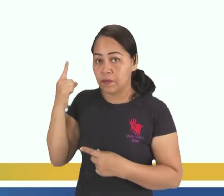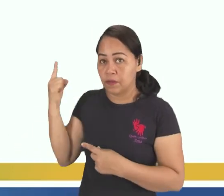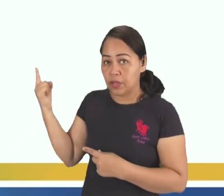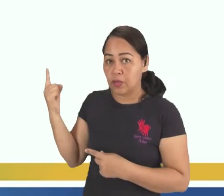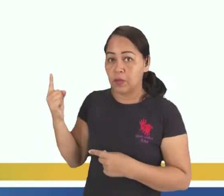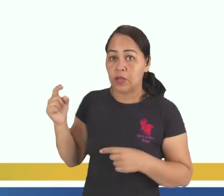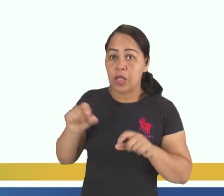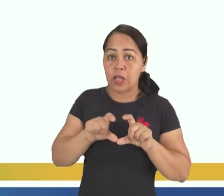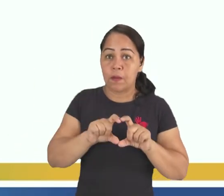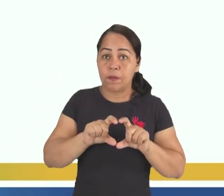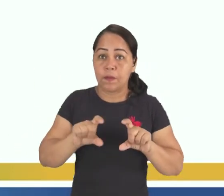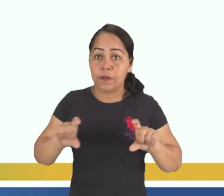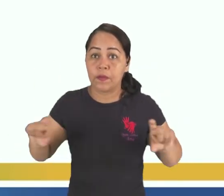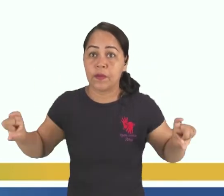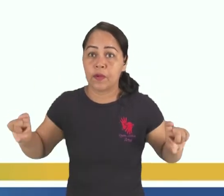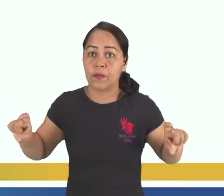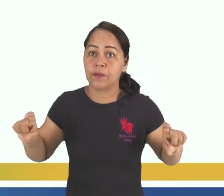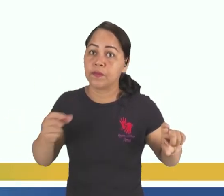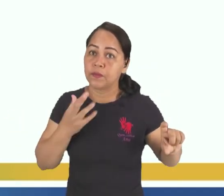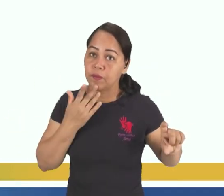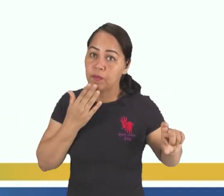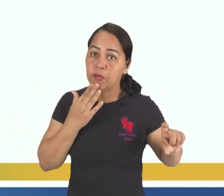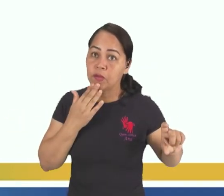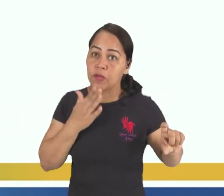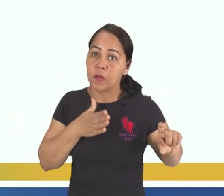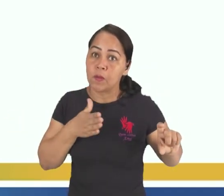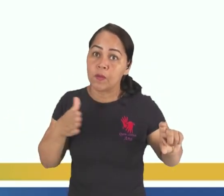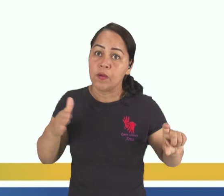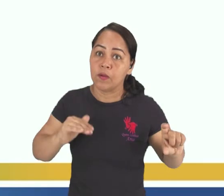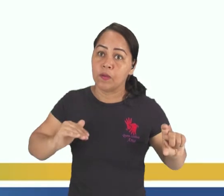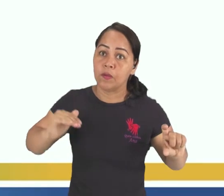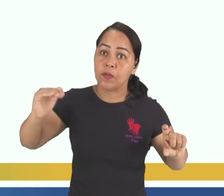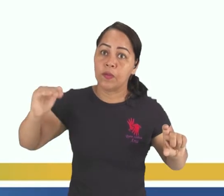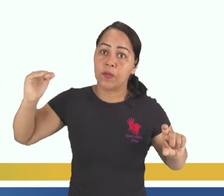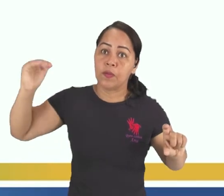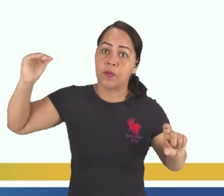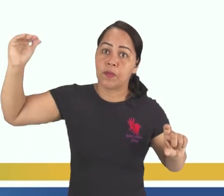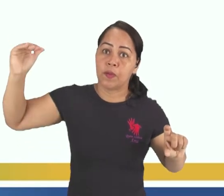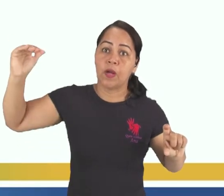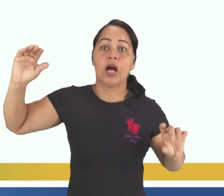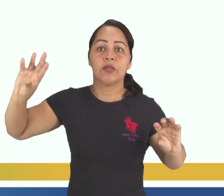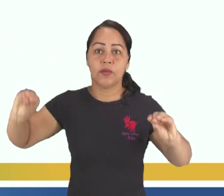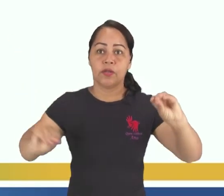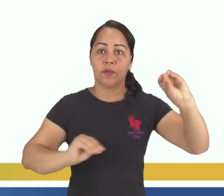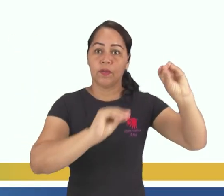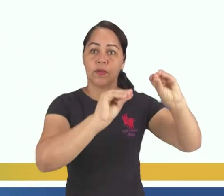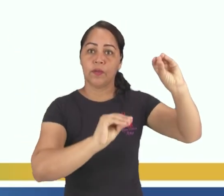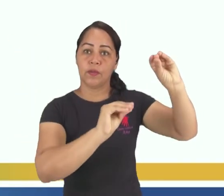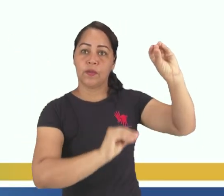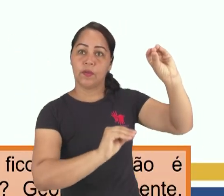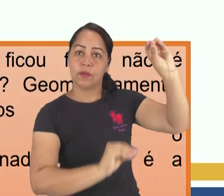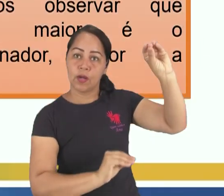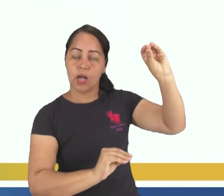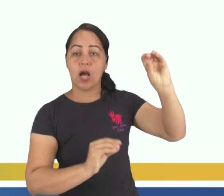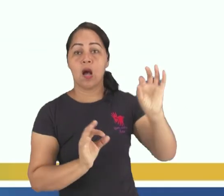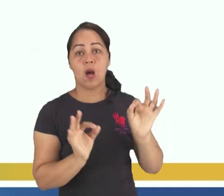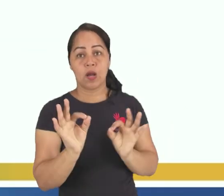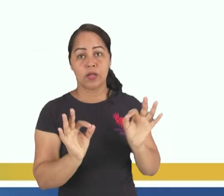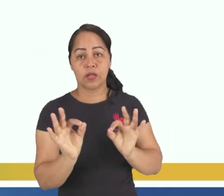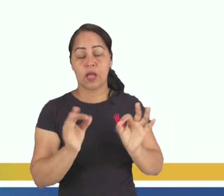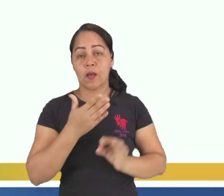1/4 aumentou, de 1/4 para 1/3 aumentou, e de 1/3 para 1 sobre 2 também aumentou. Isso quer dizer o